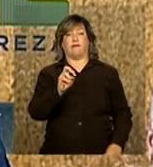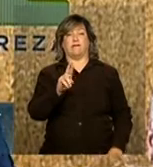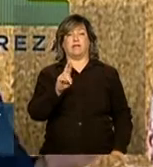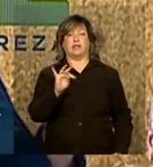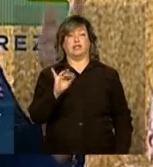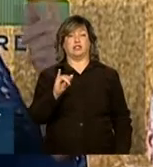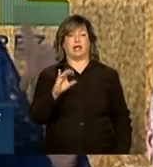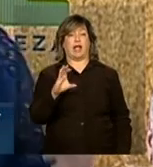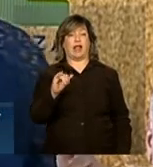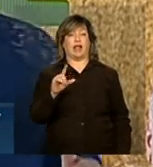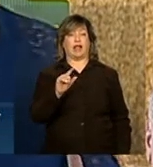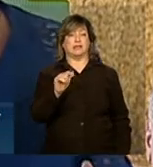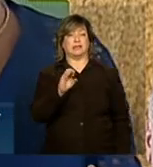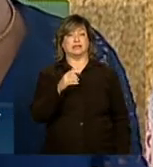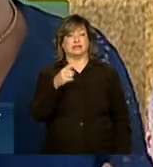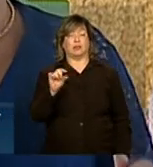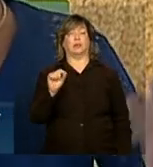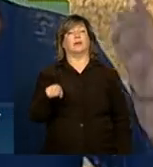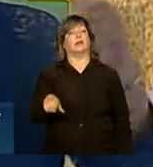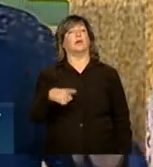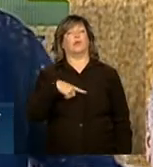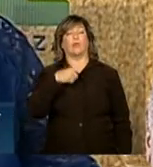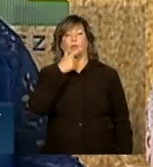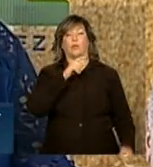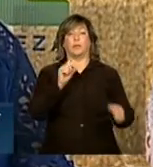verticalização. Produz,